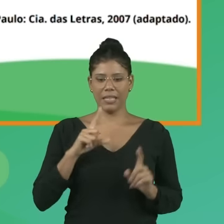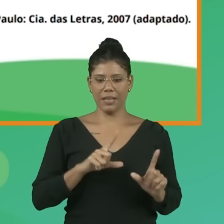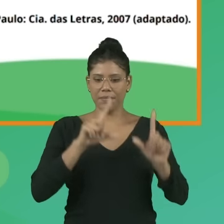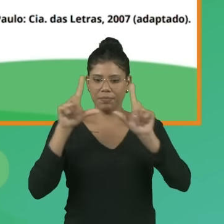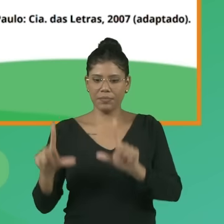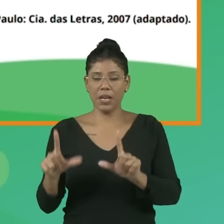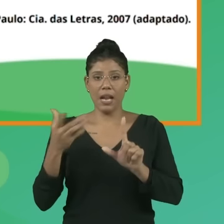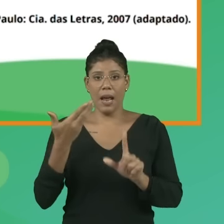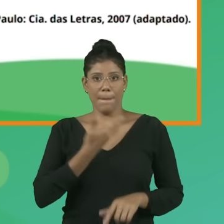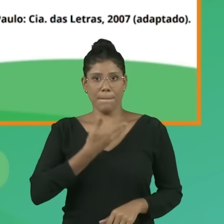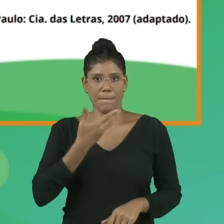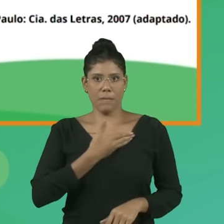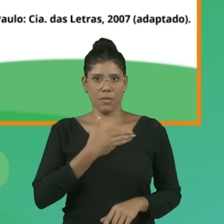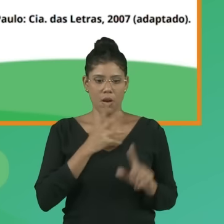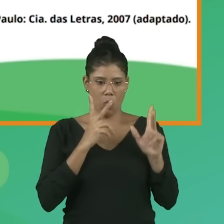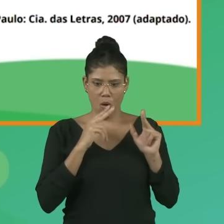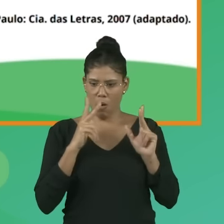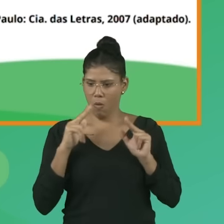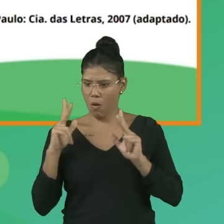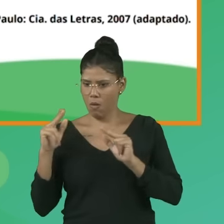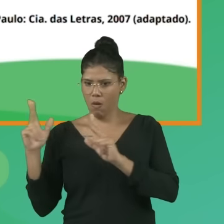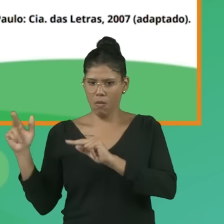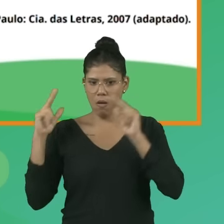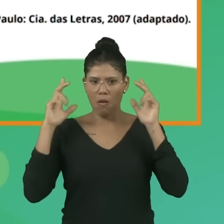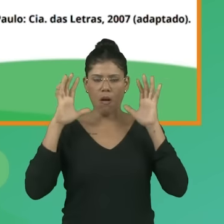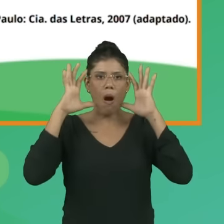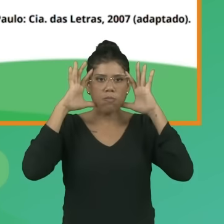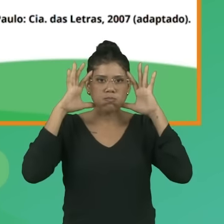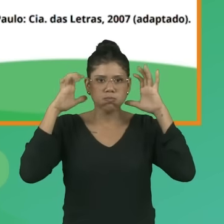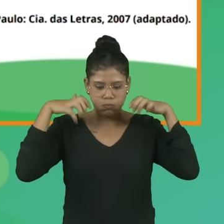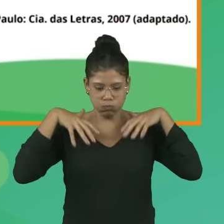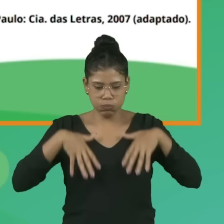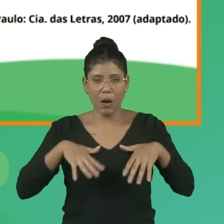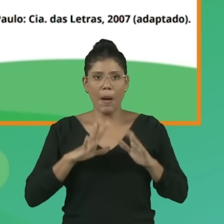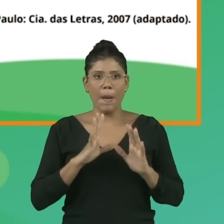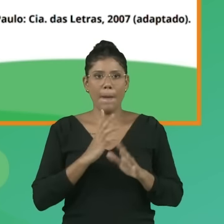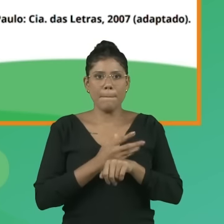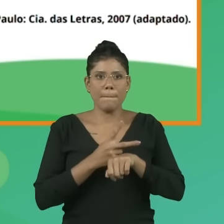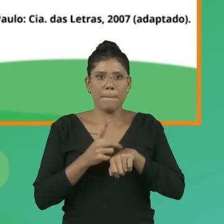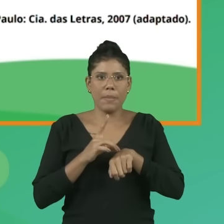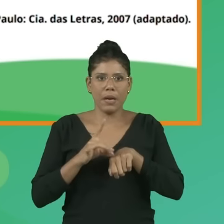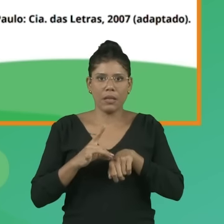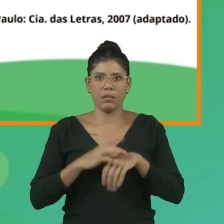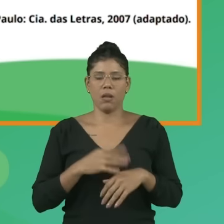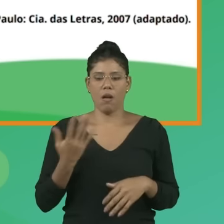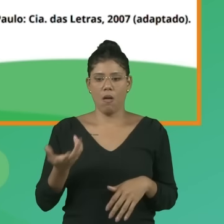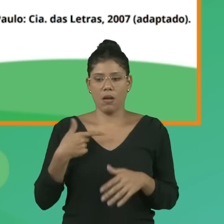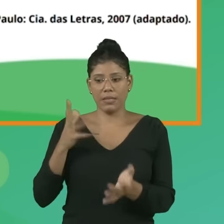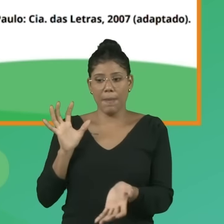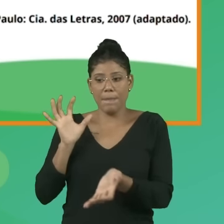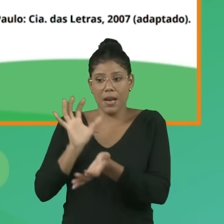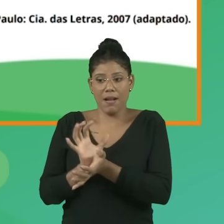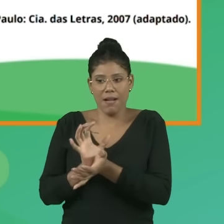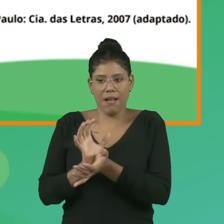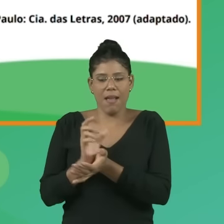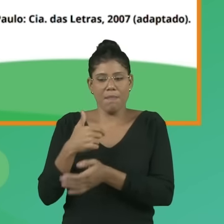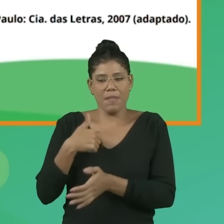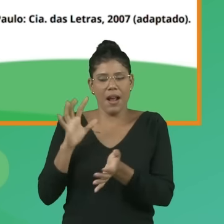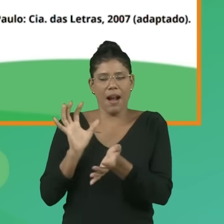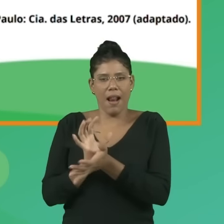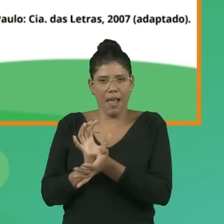Todas iguais, com a mesma roupa, o mesmo véu. E aí, ela diz assim, e essa é a minha classe. Como estou sentada no